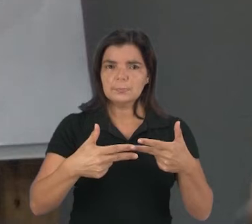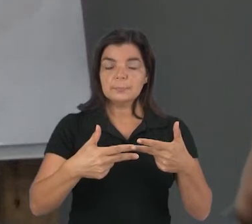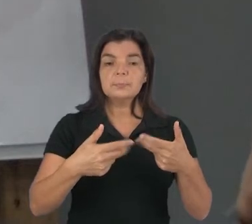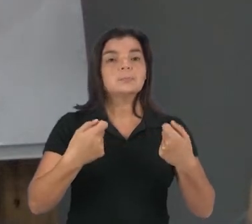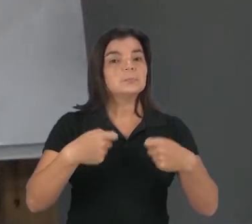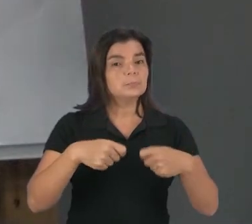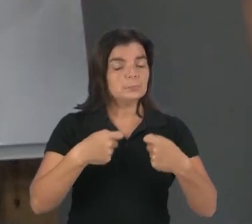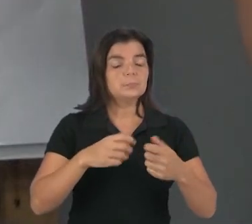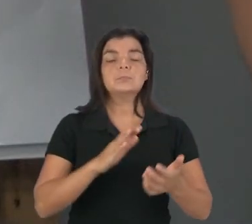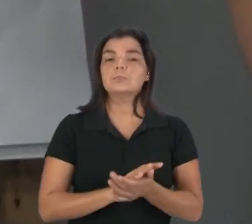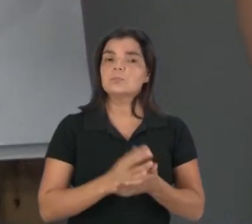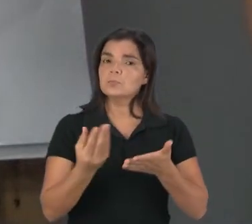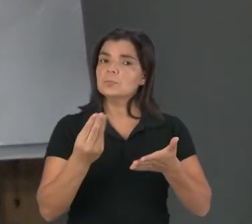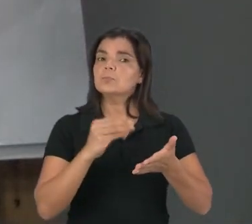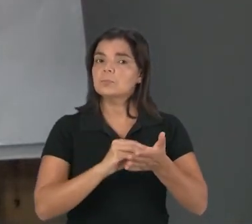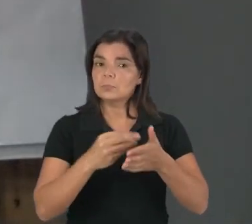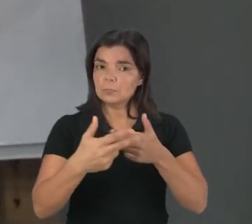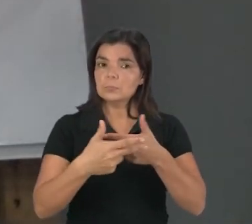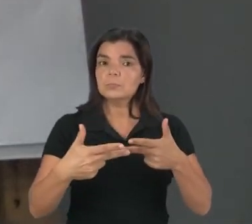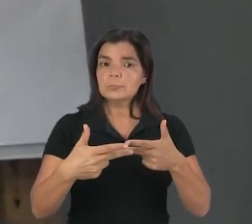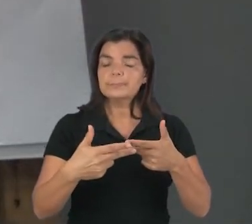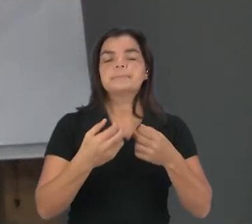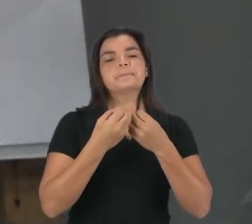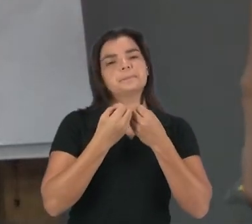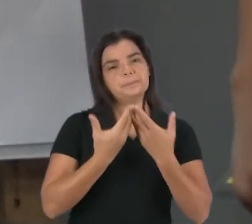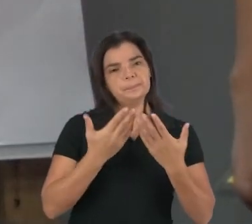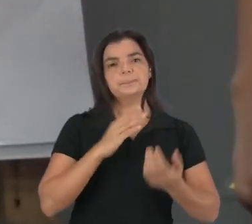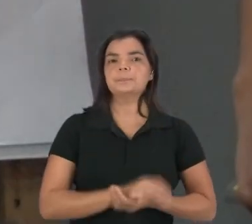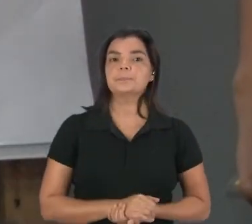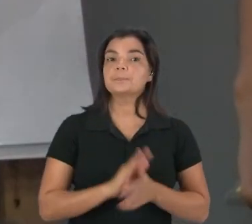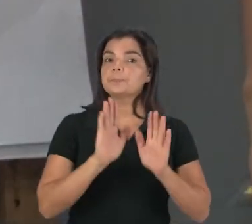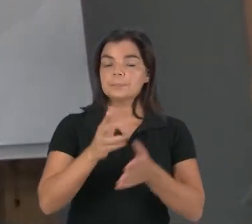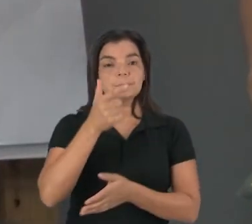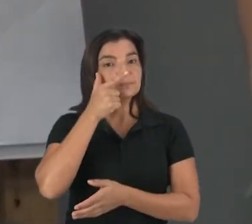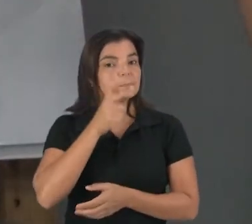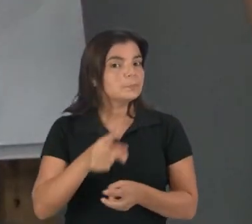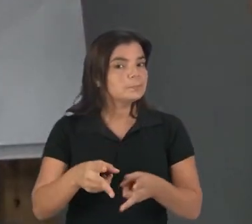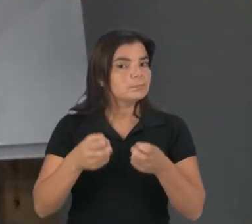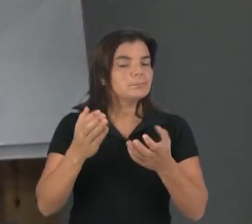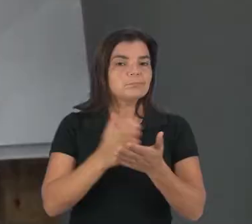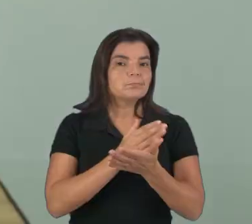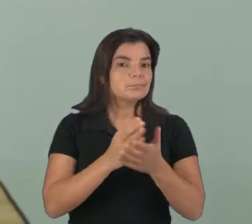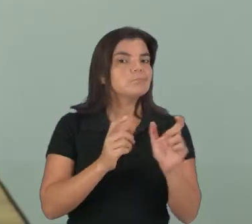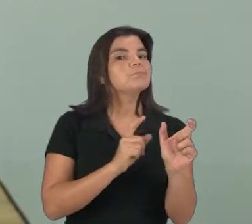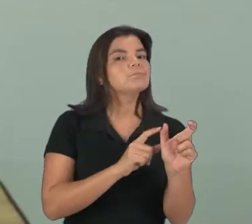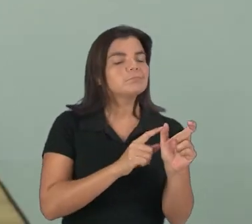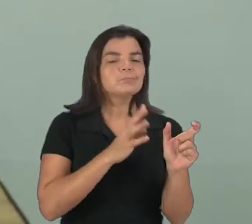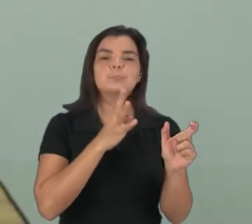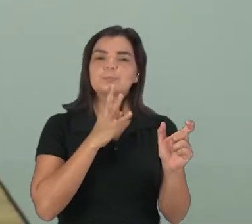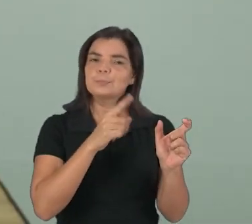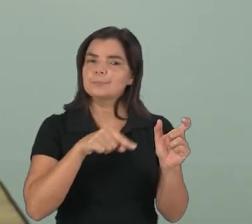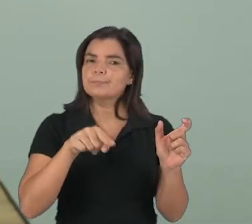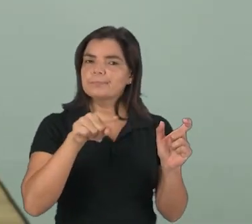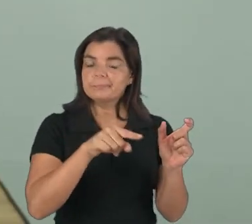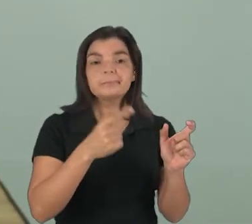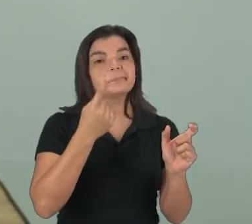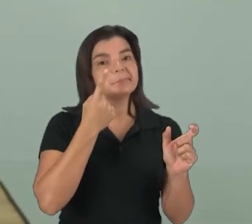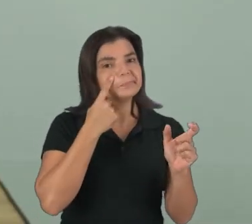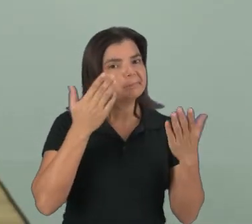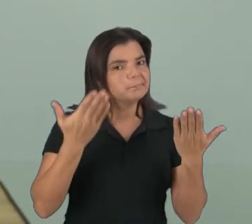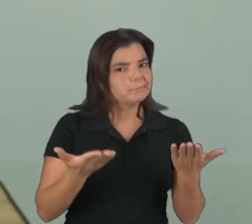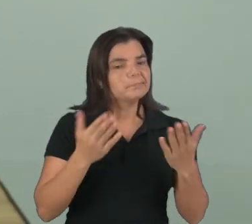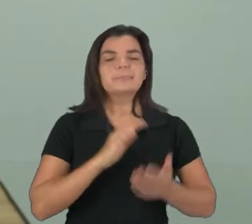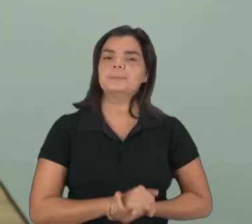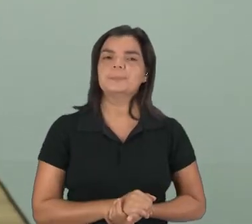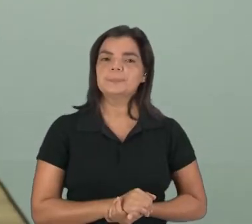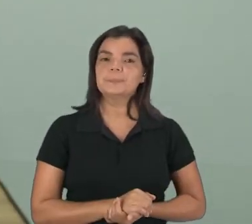coisa? Precisa colocar algo aí? Muito bem, nós já conseguimos perceber aqui algumas palavras bem conhecidas que você já deve ter identificado.